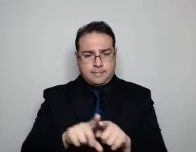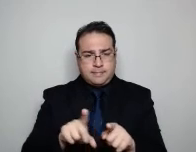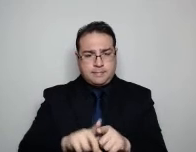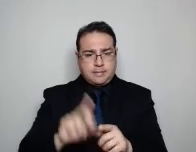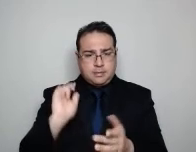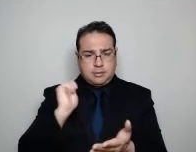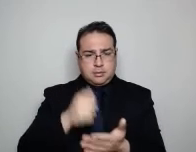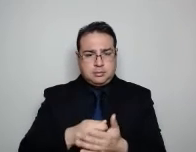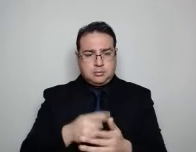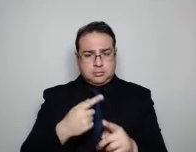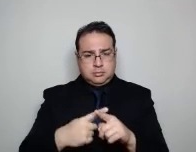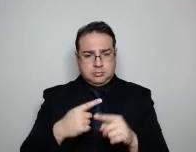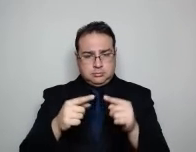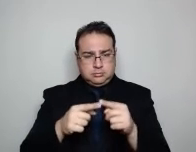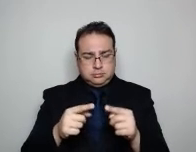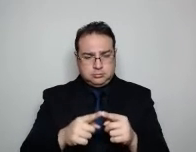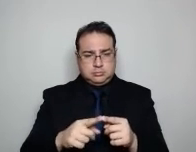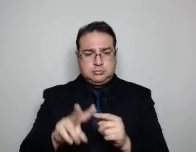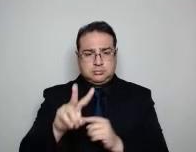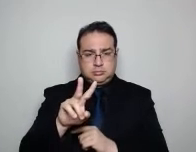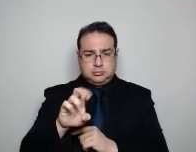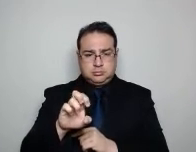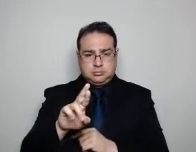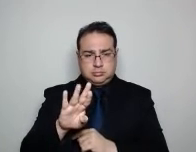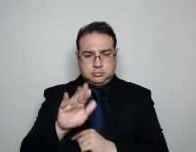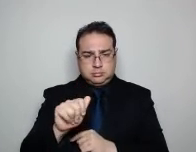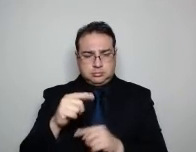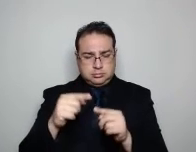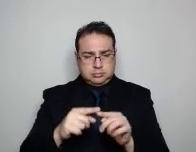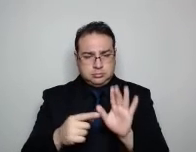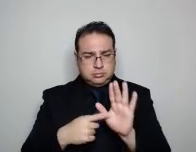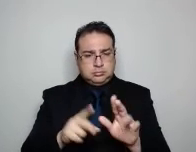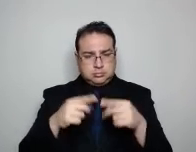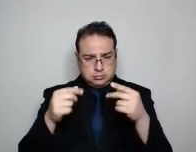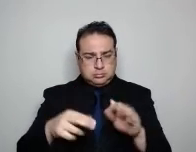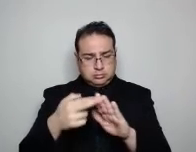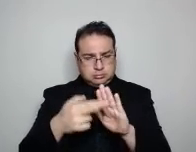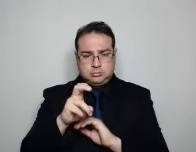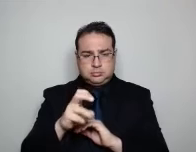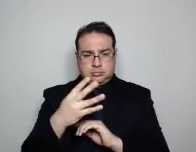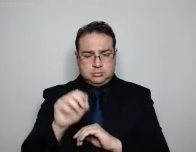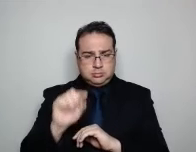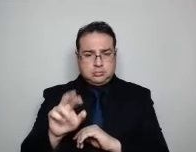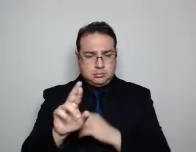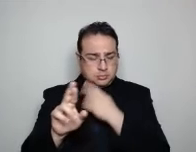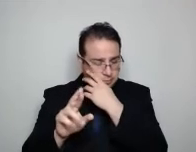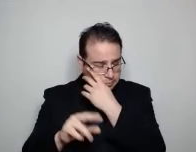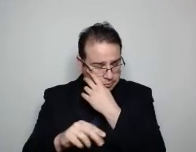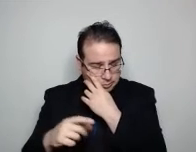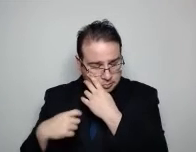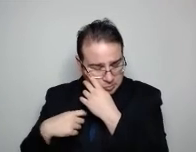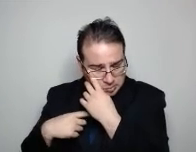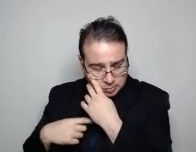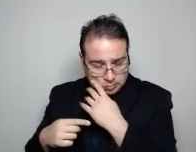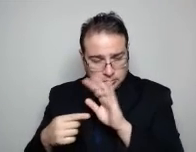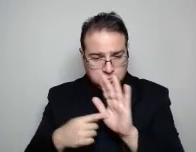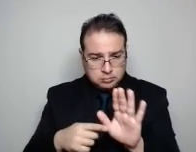sucumbencial, né? Posto que foi arbitrado sobre o valor de R$540.000, gerando um completo absurdo.